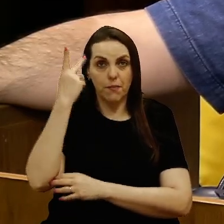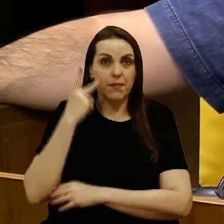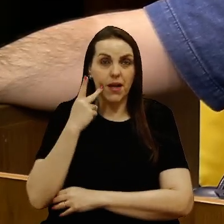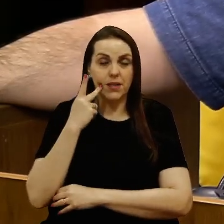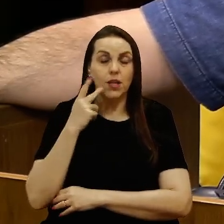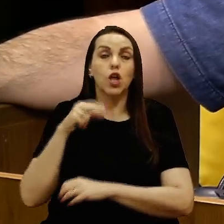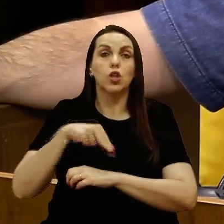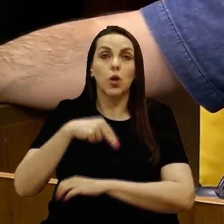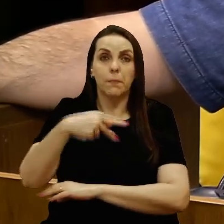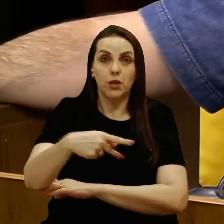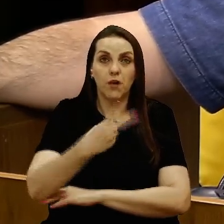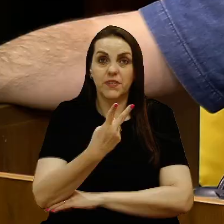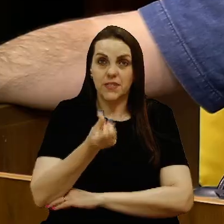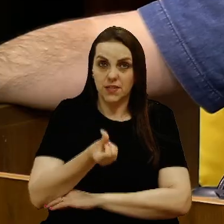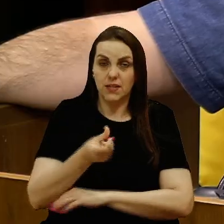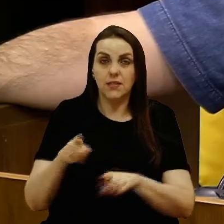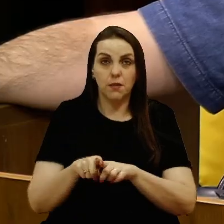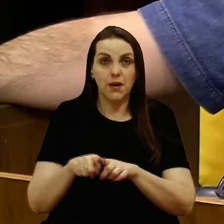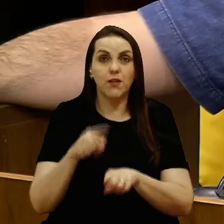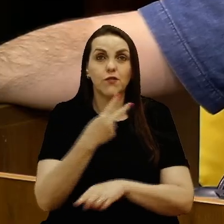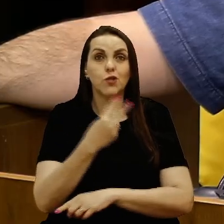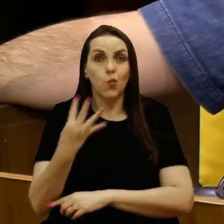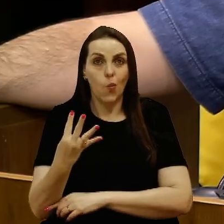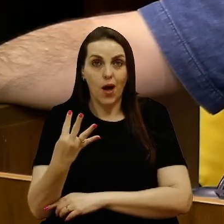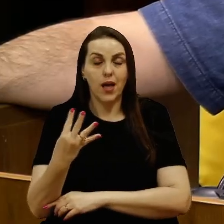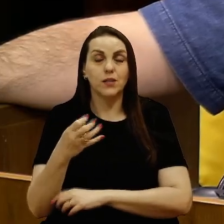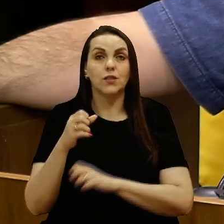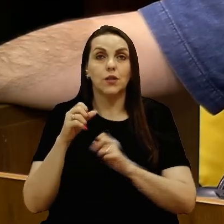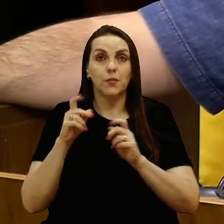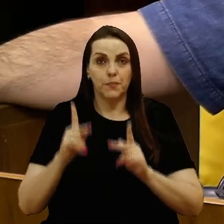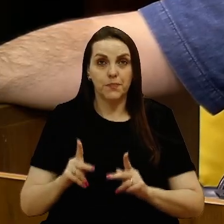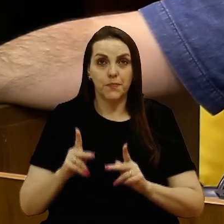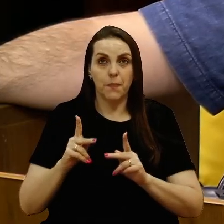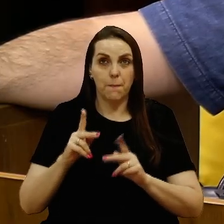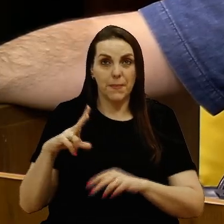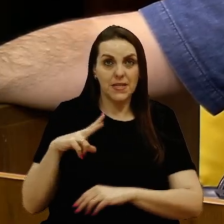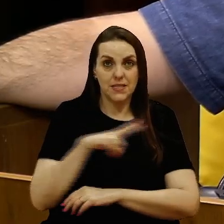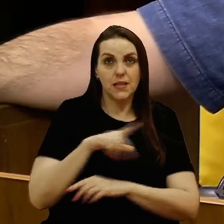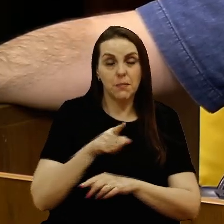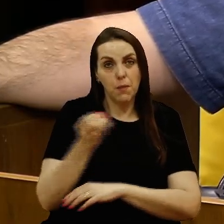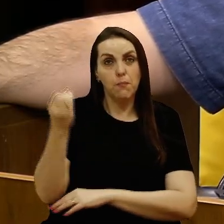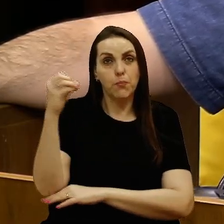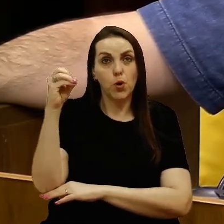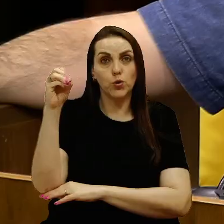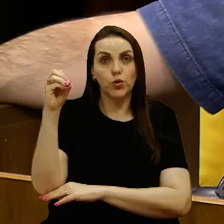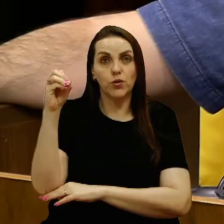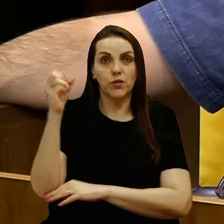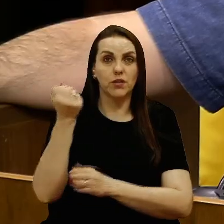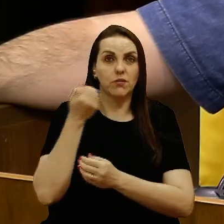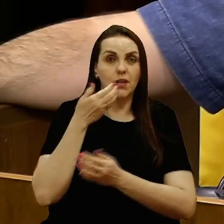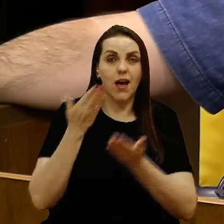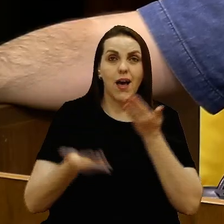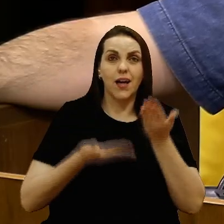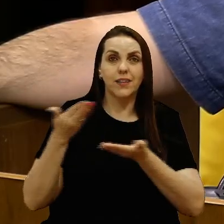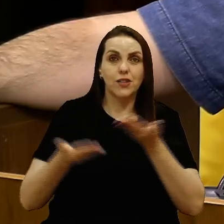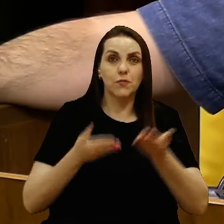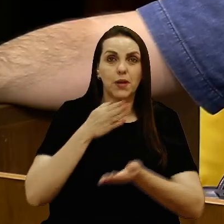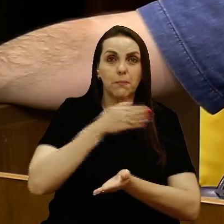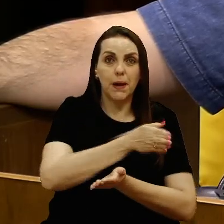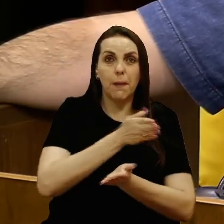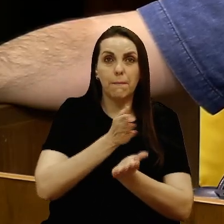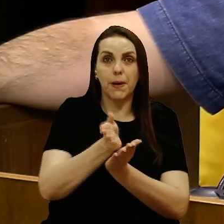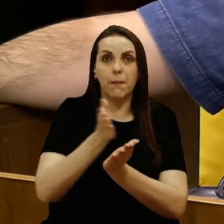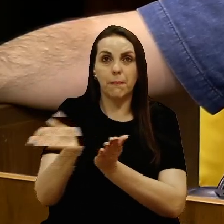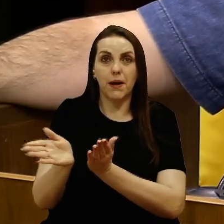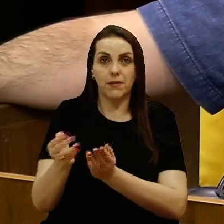e 24 pacientes indo para Porto Alegre. Então nós temos, né, só hoje 24,